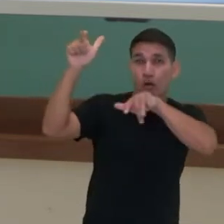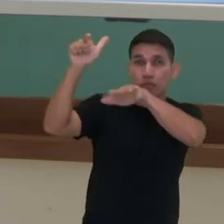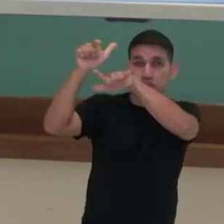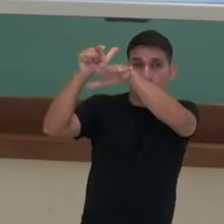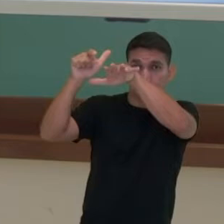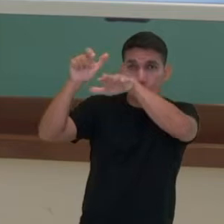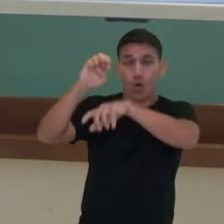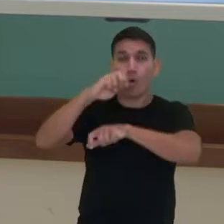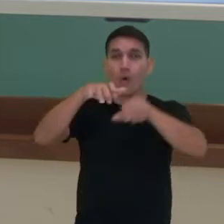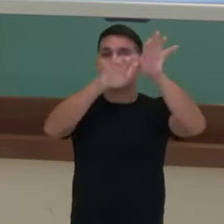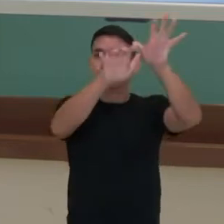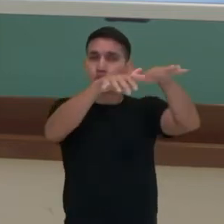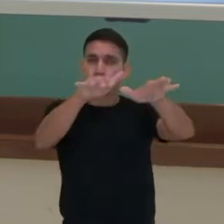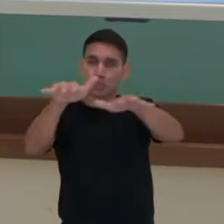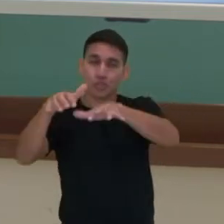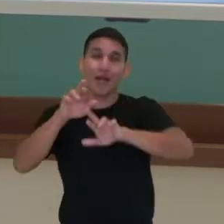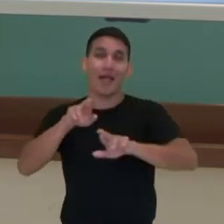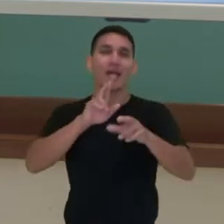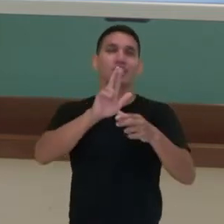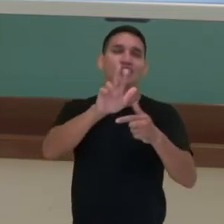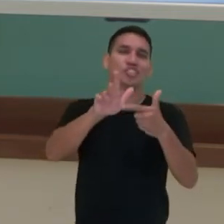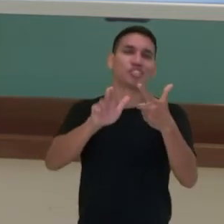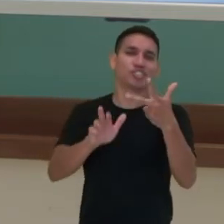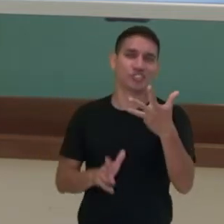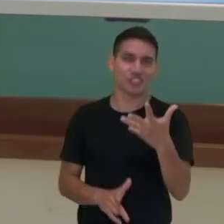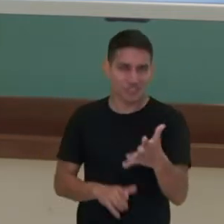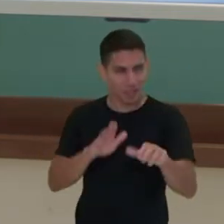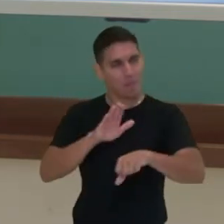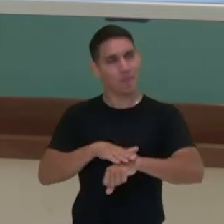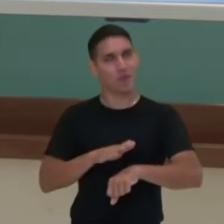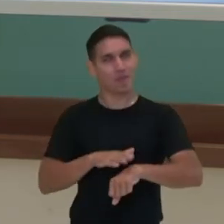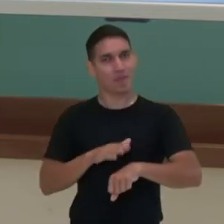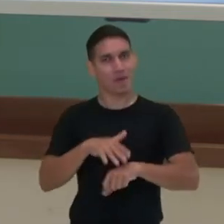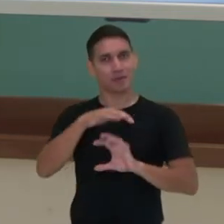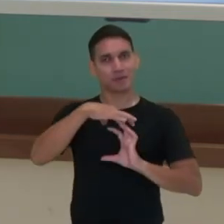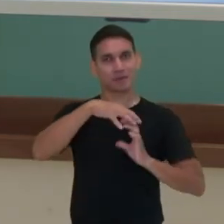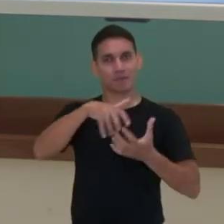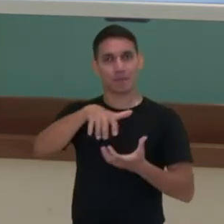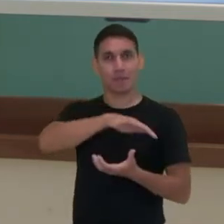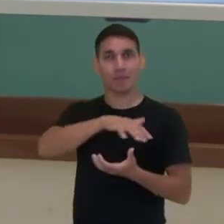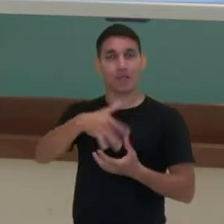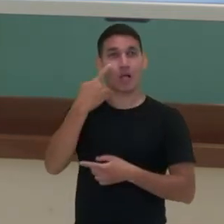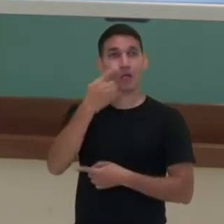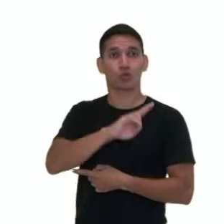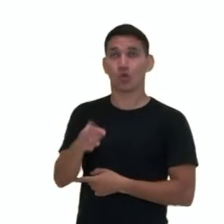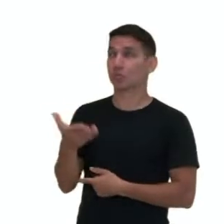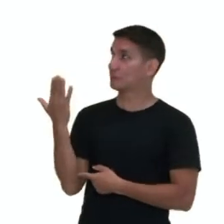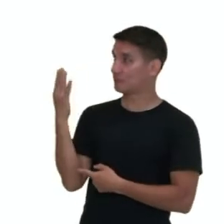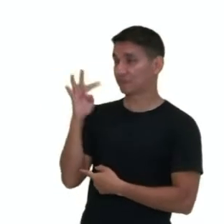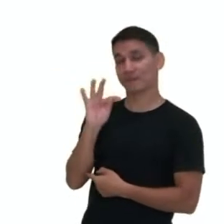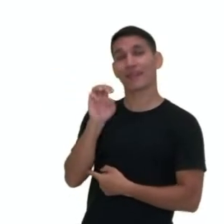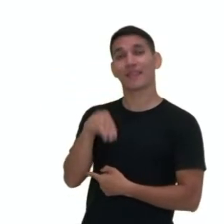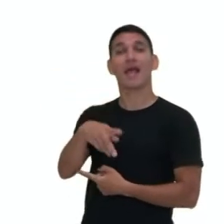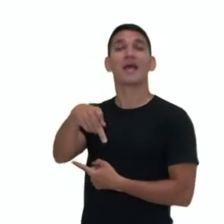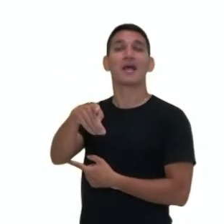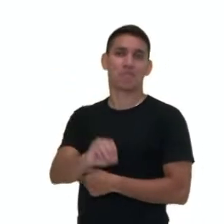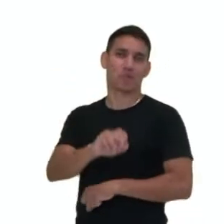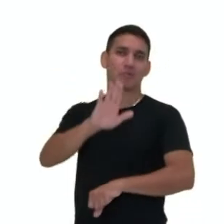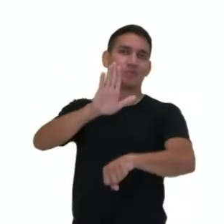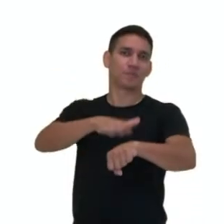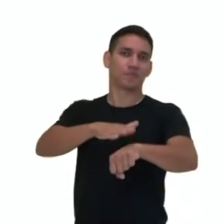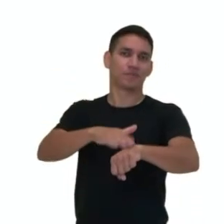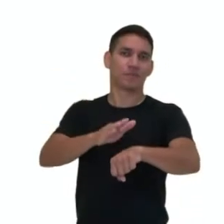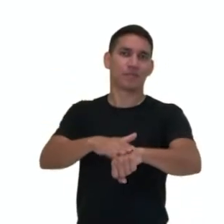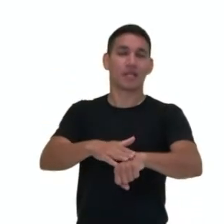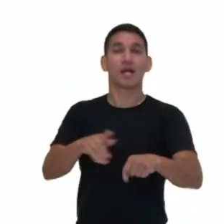dia chuvoso. São essas diferentes condições momentâneas da atmosfera, que nós vamos chamar de tempo. É o estado